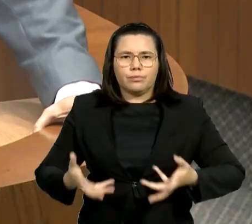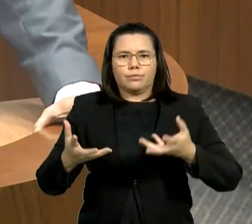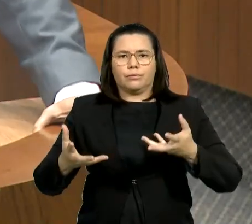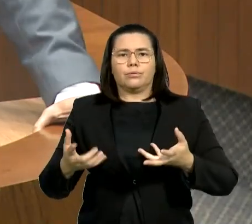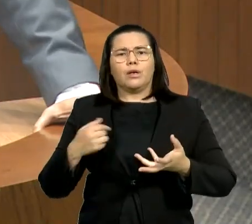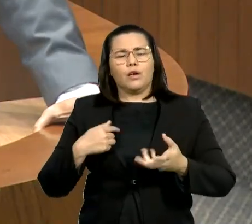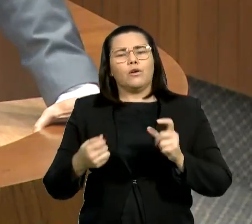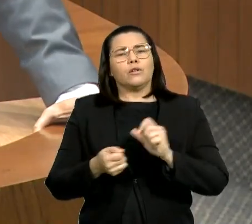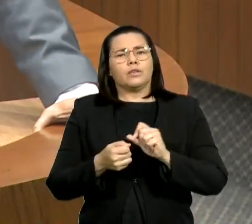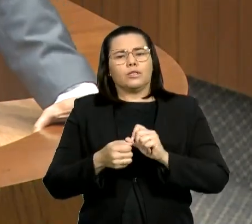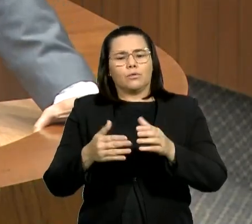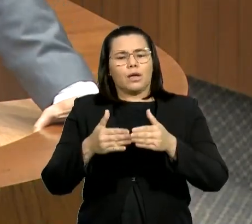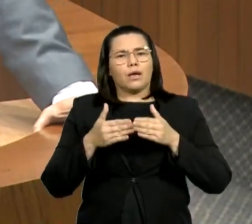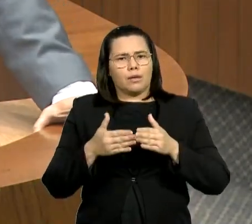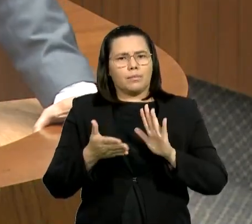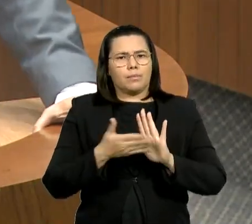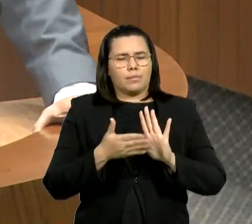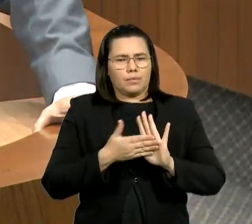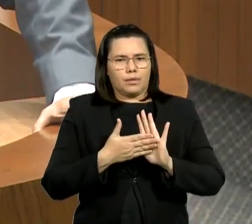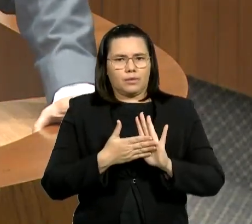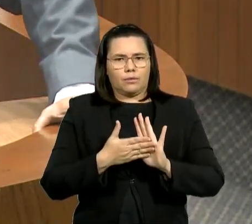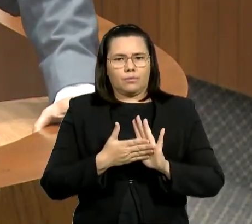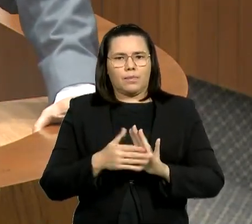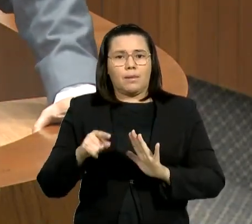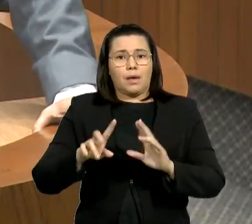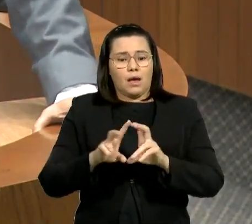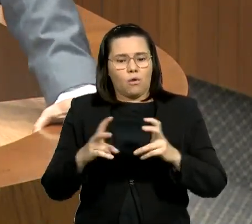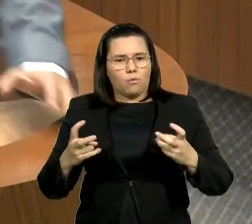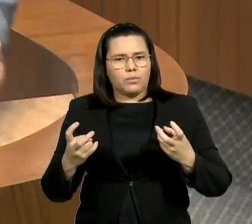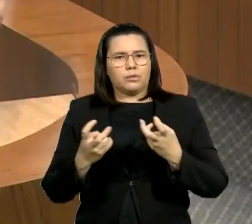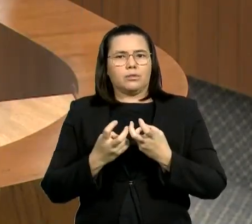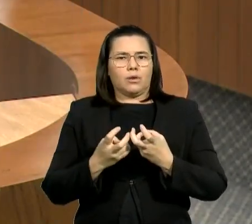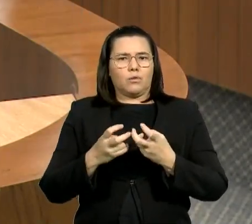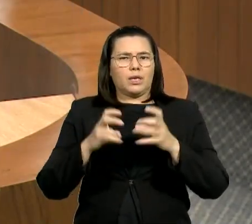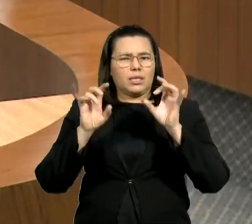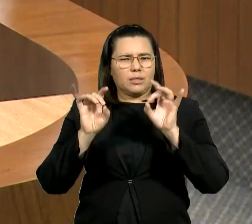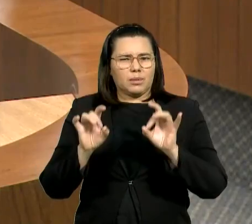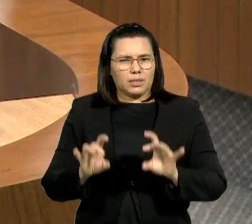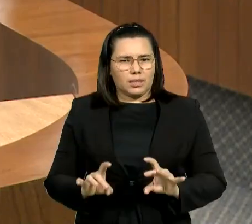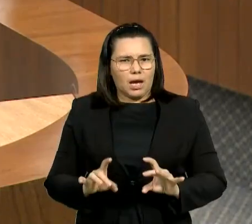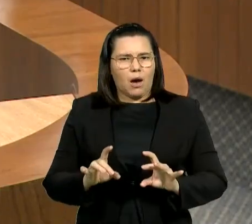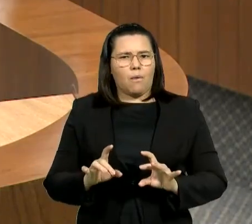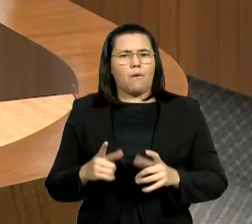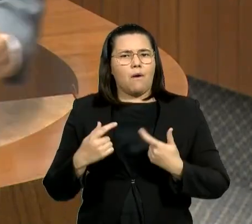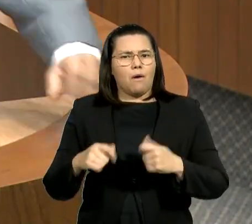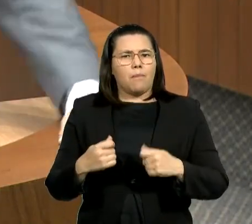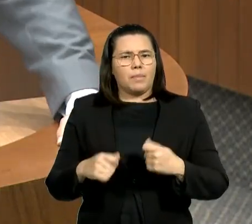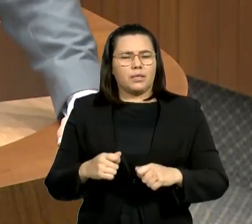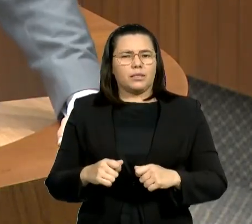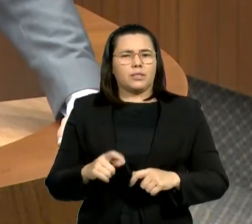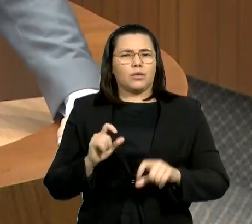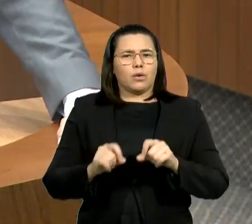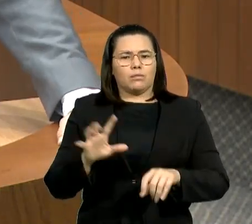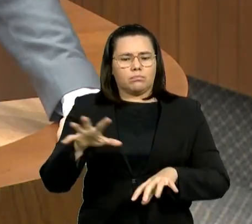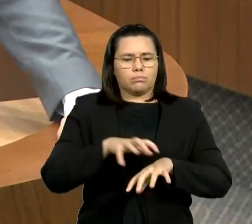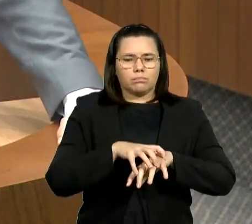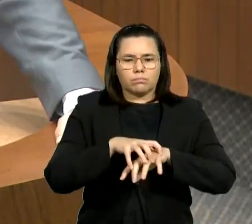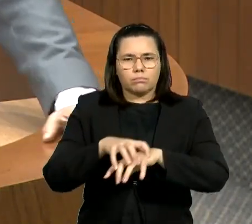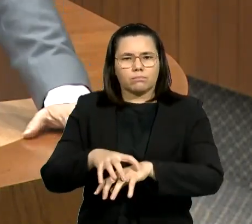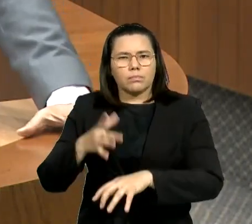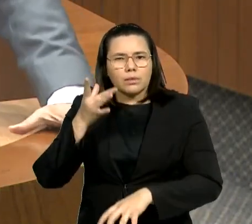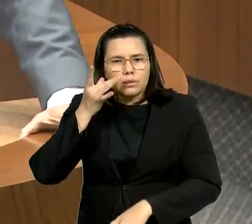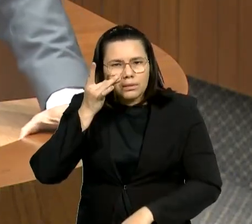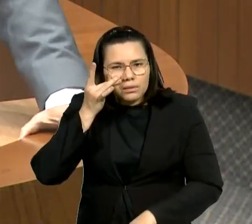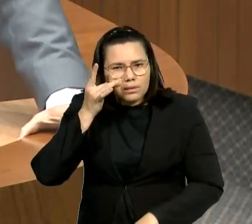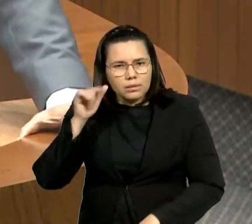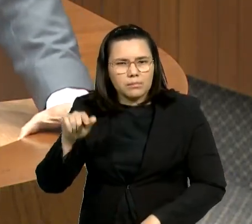requerimento para que essa comissão seja revalidada, para que esta casa acompanhe essa